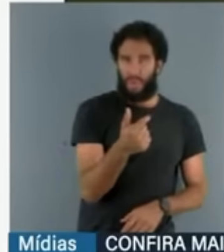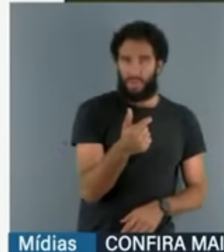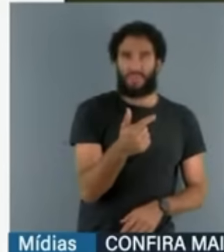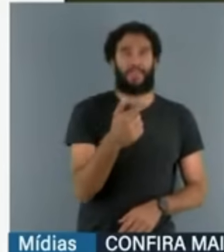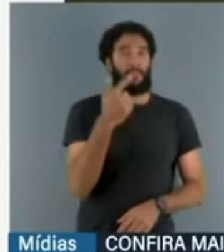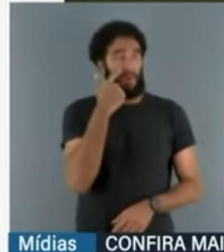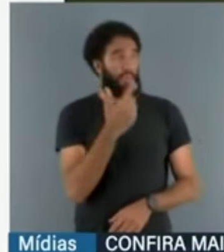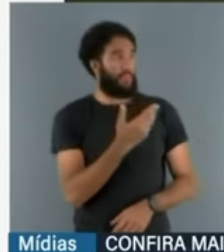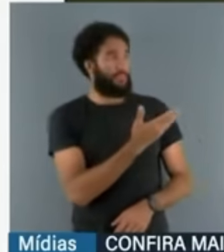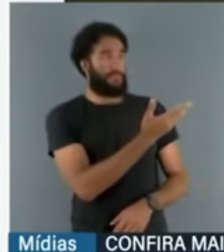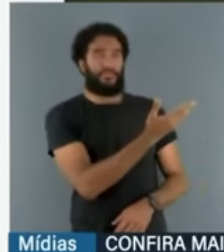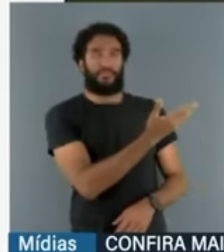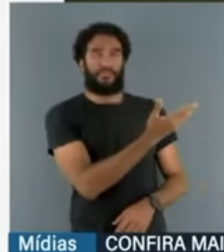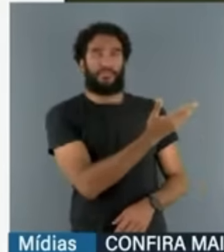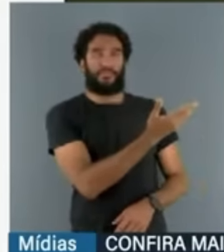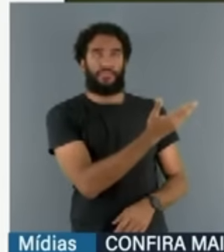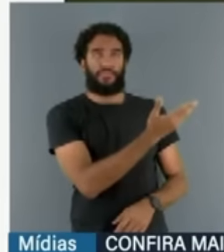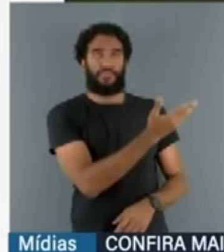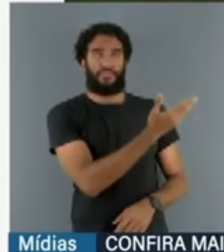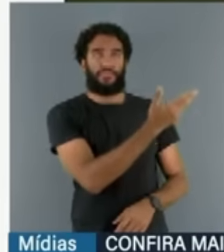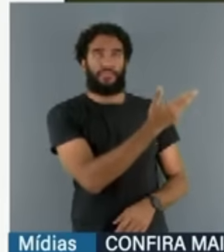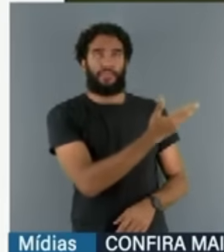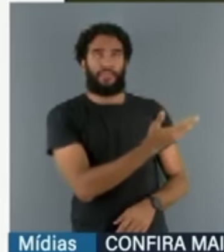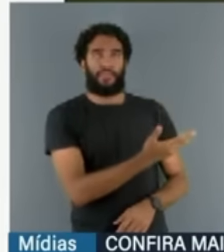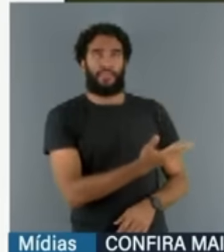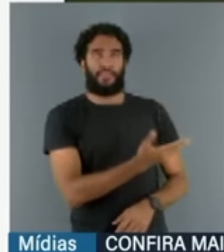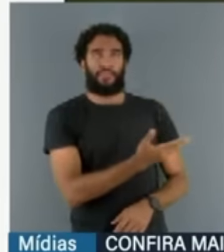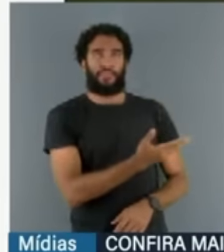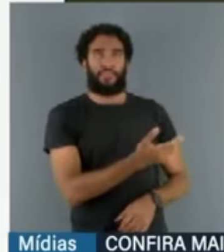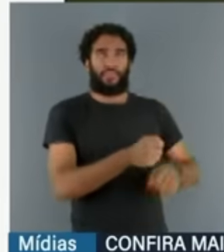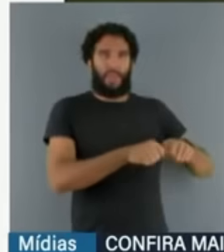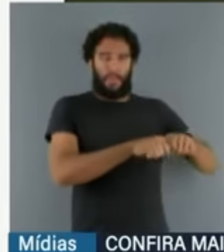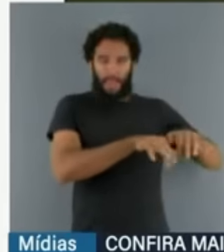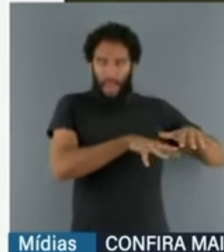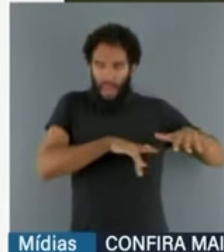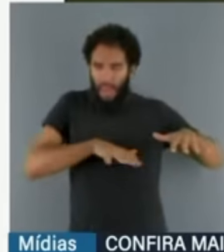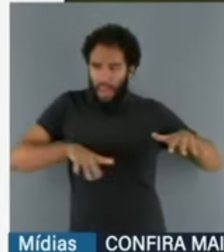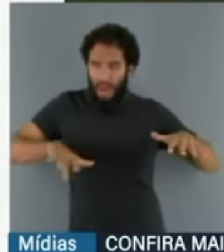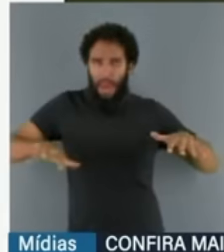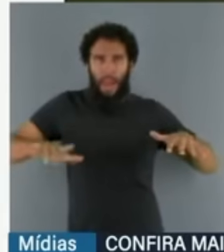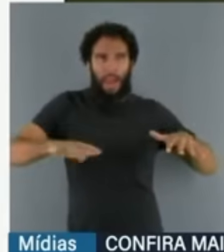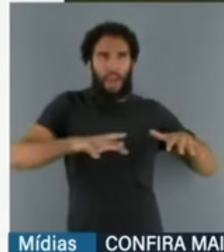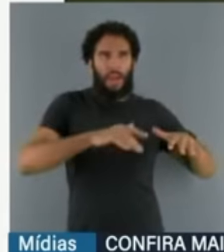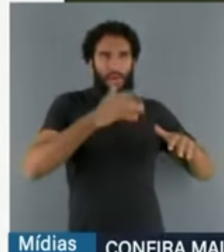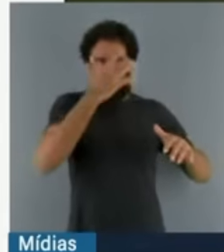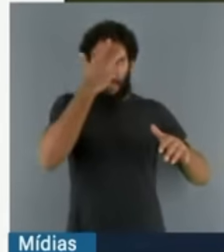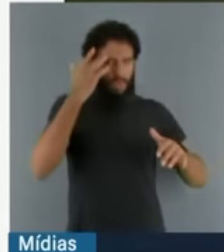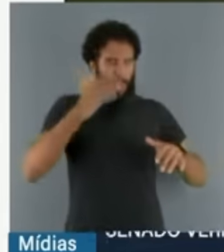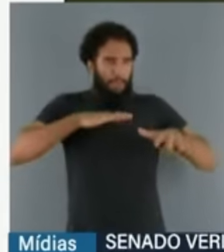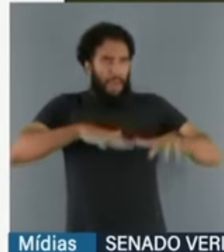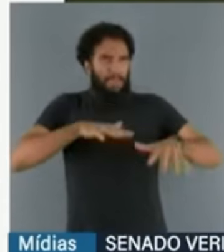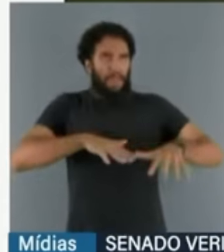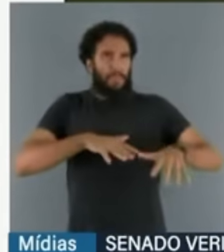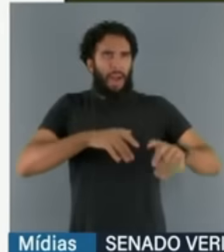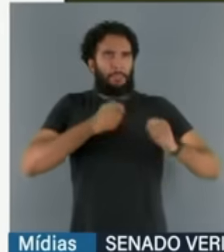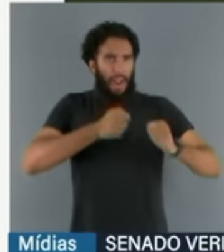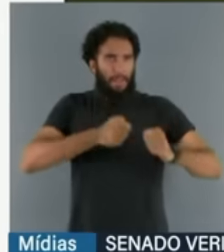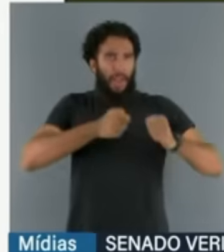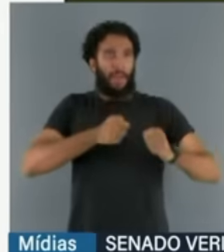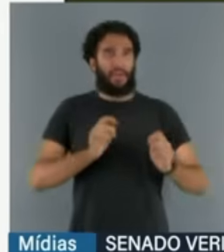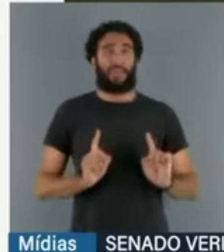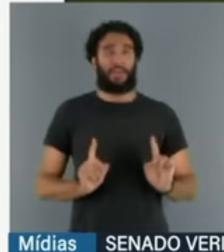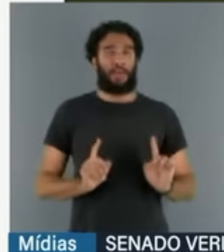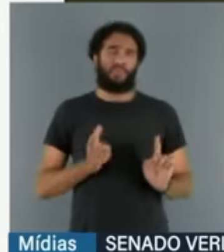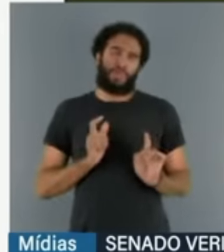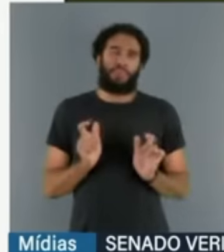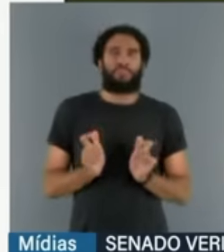ali, ainda não tinha essa quantidade toda de manifestantes. Ou seja, havia uma quantidade realmente ainda